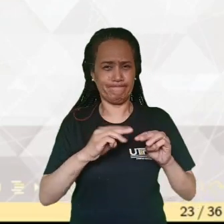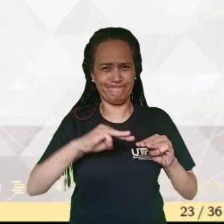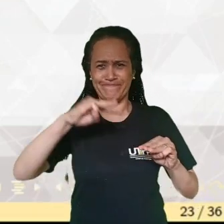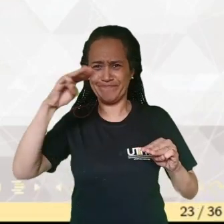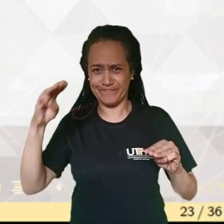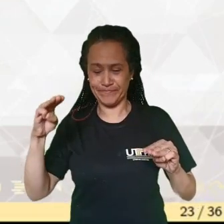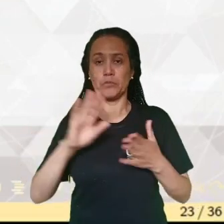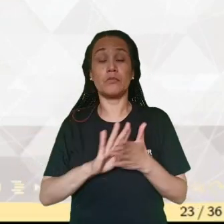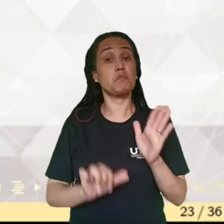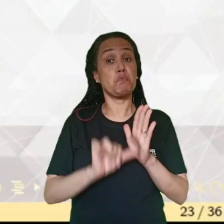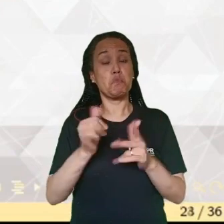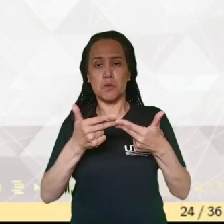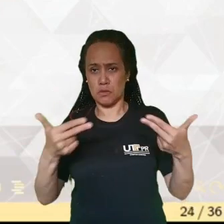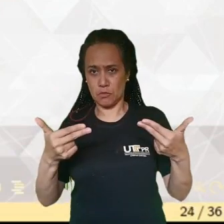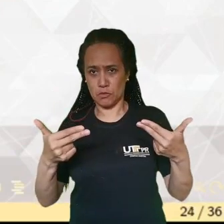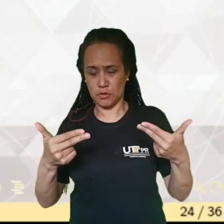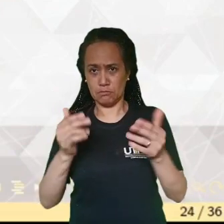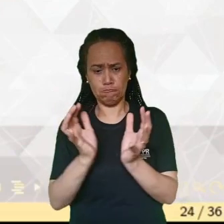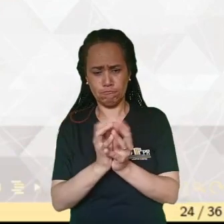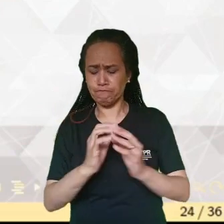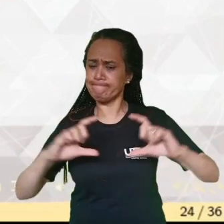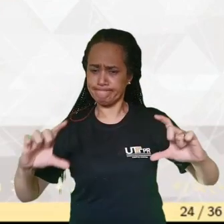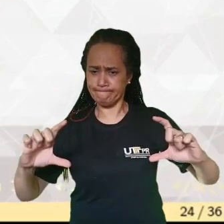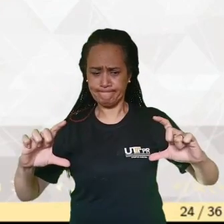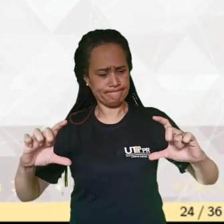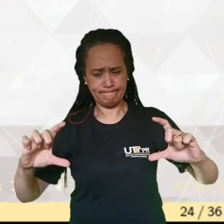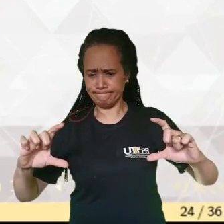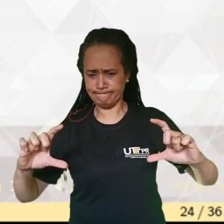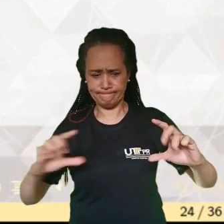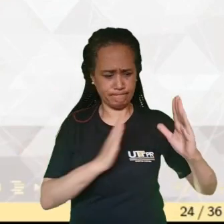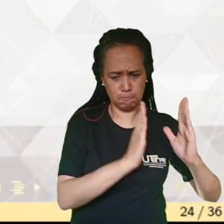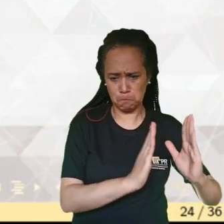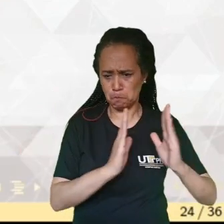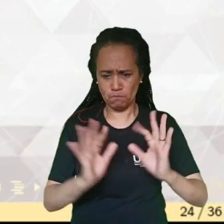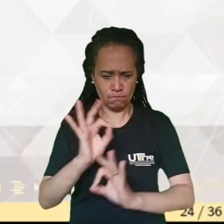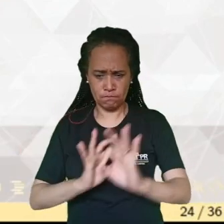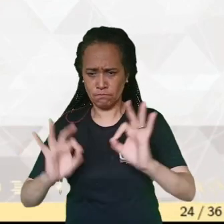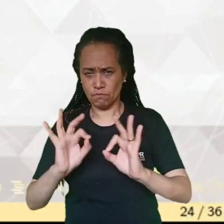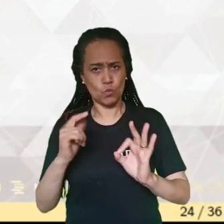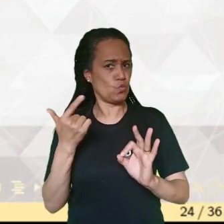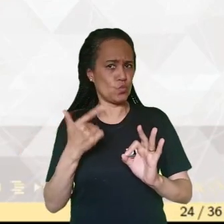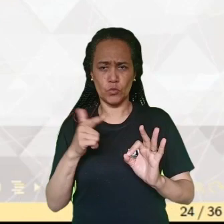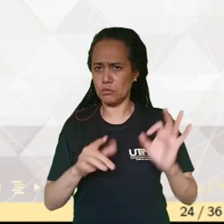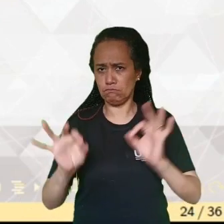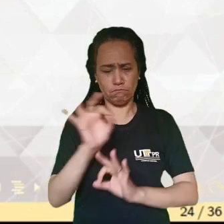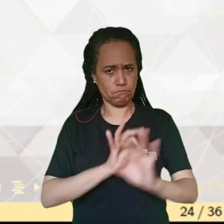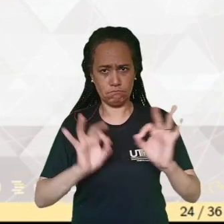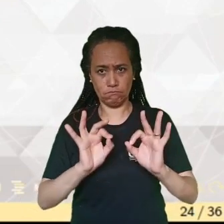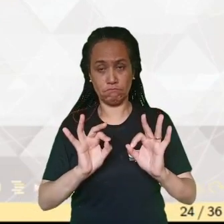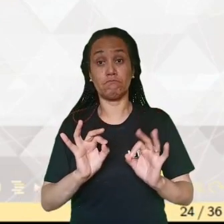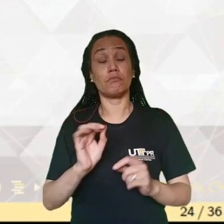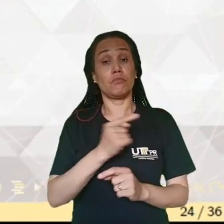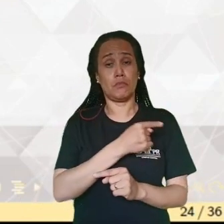é mediana. Primeira coisa que nós vamos fazer é colocar os dados em ordem. Ele não está nesse formato